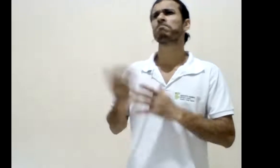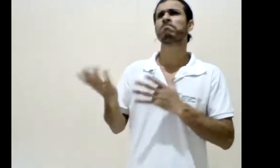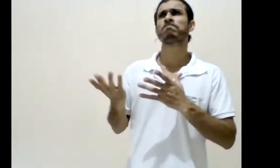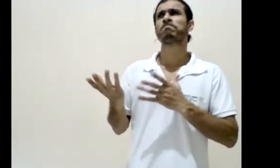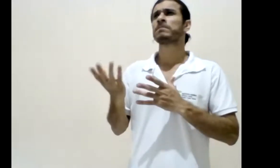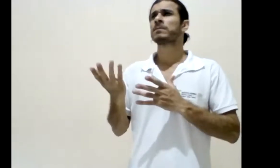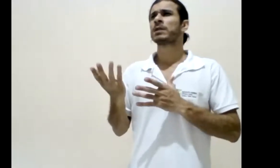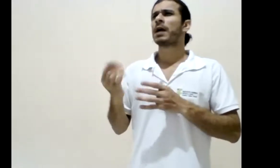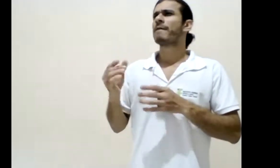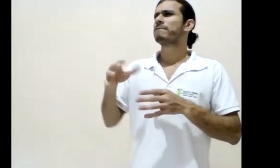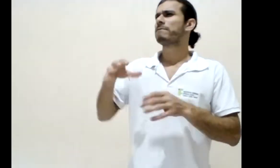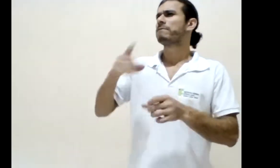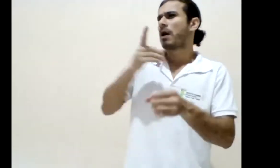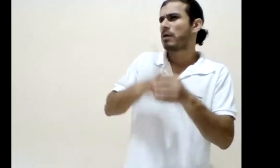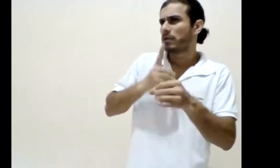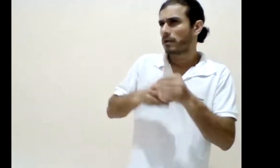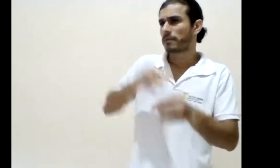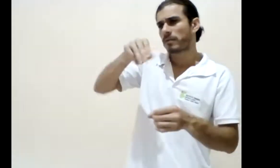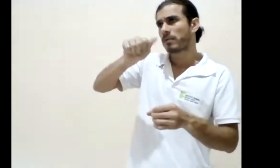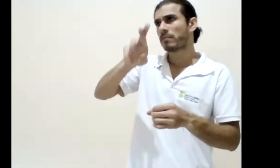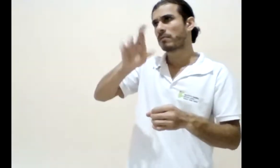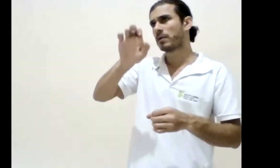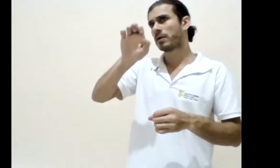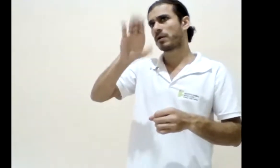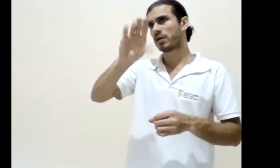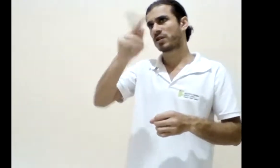fica no distrito de Marechal Floriano, essa escola que é onde